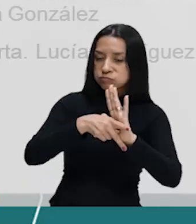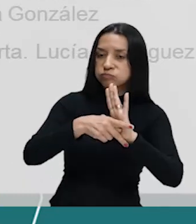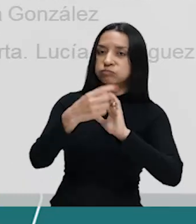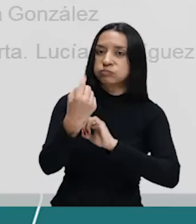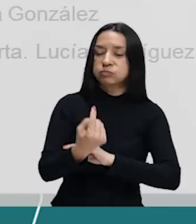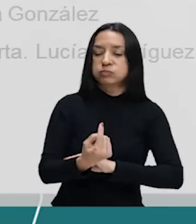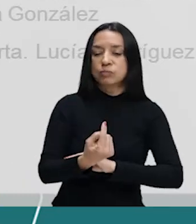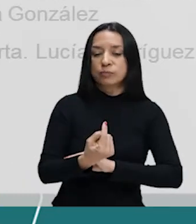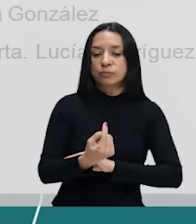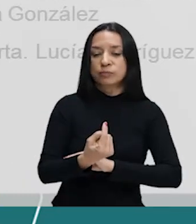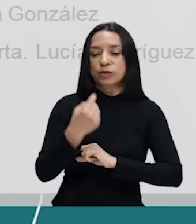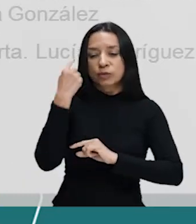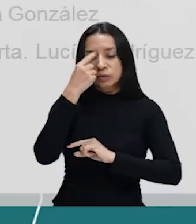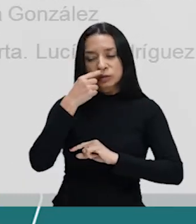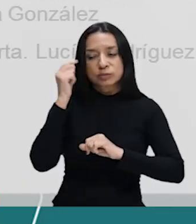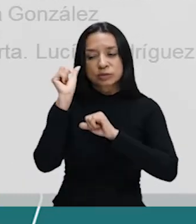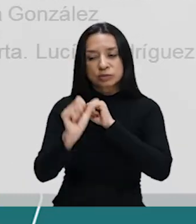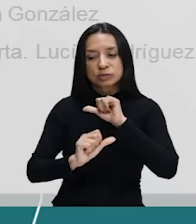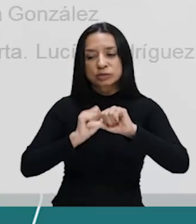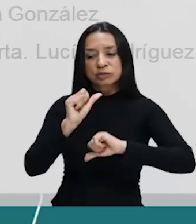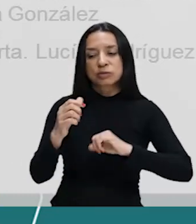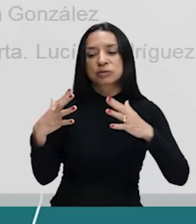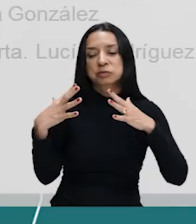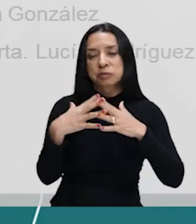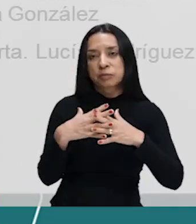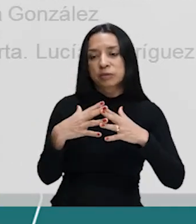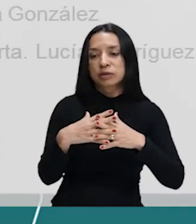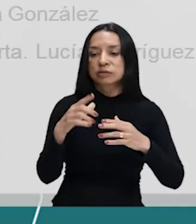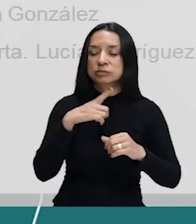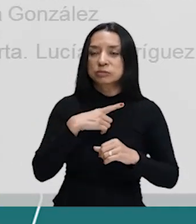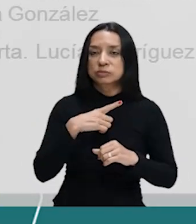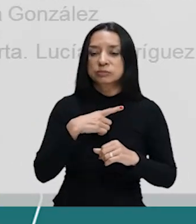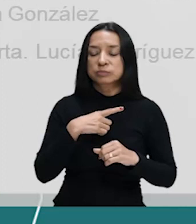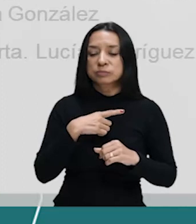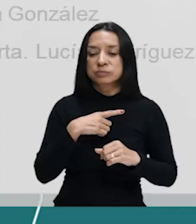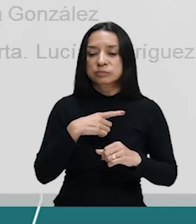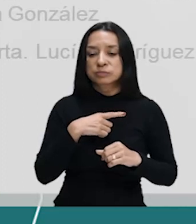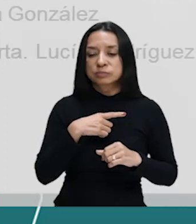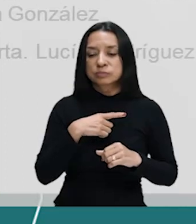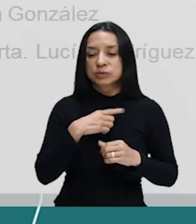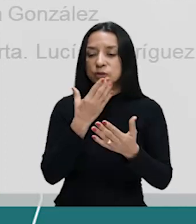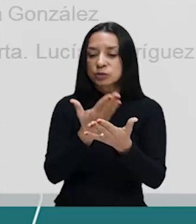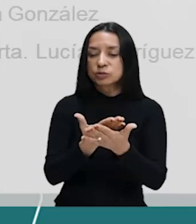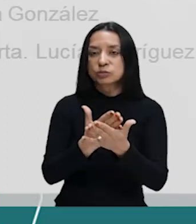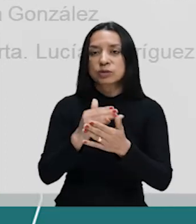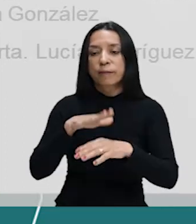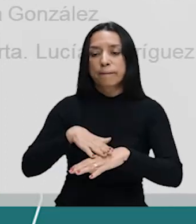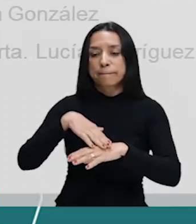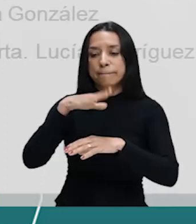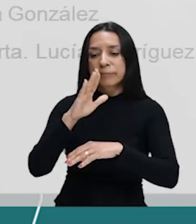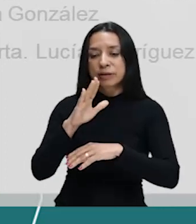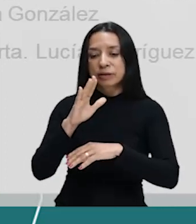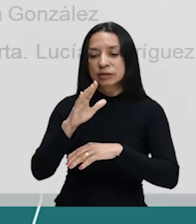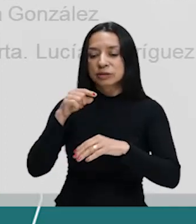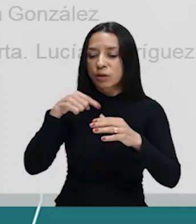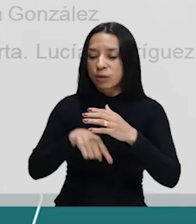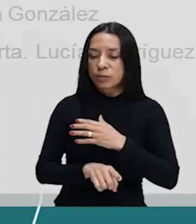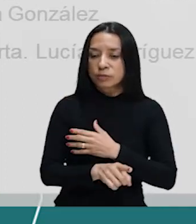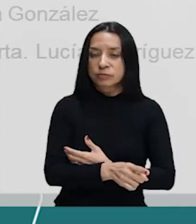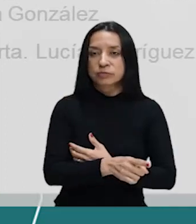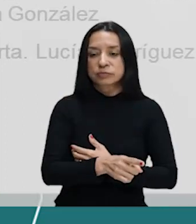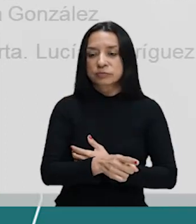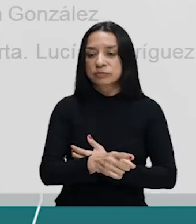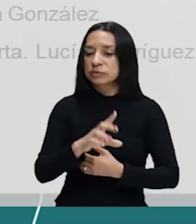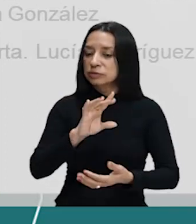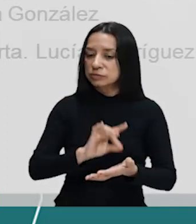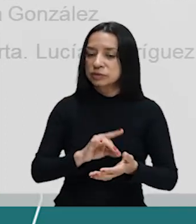às vezes, complexo para quem tem para quem vai estudar de maneira mais profunda,